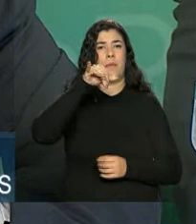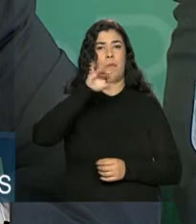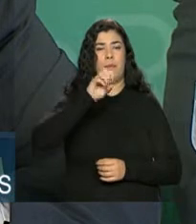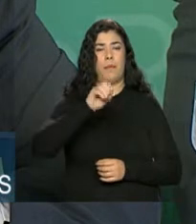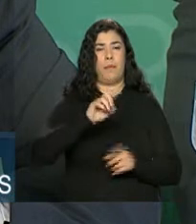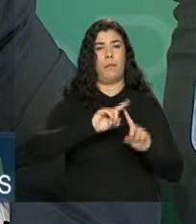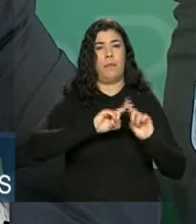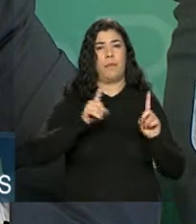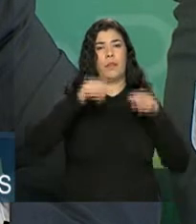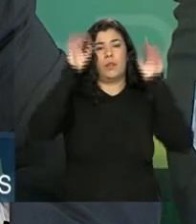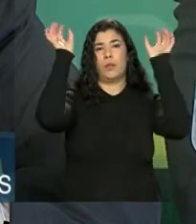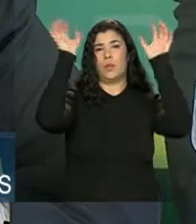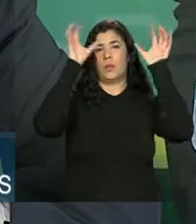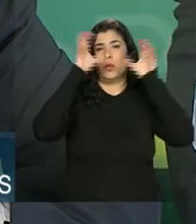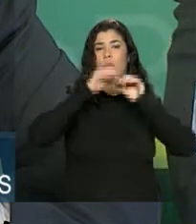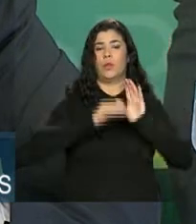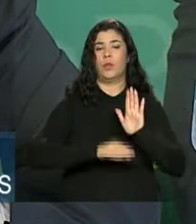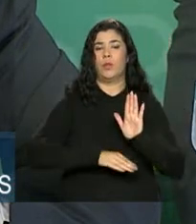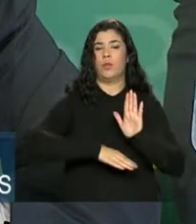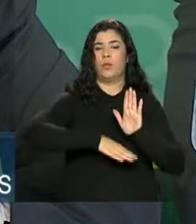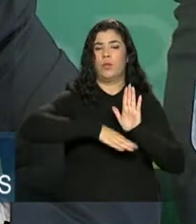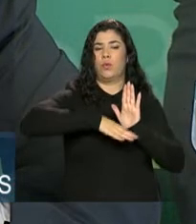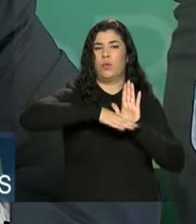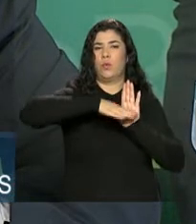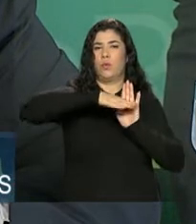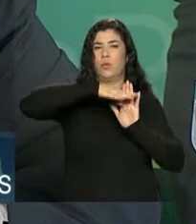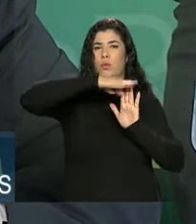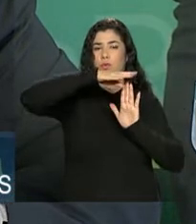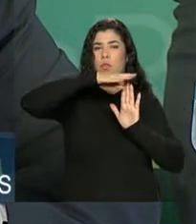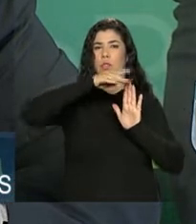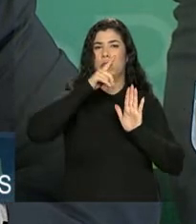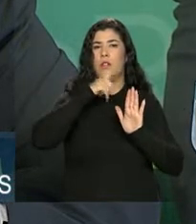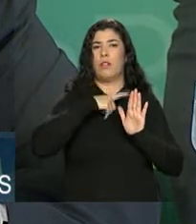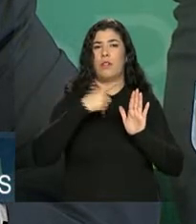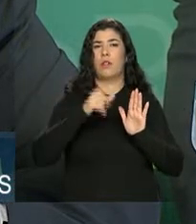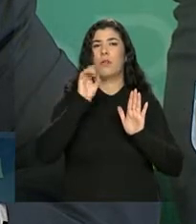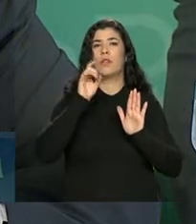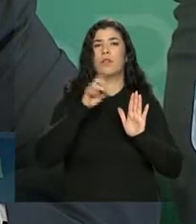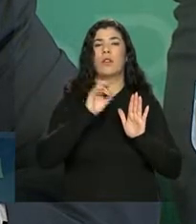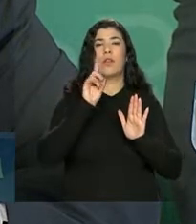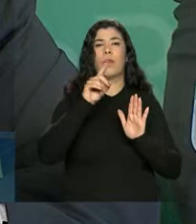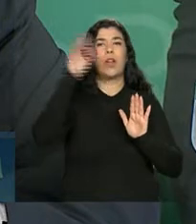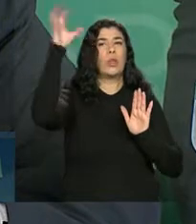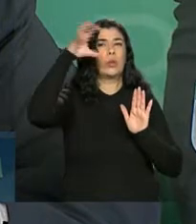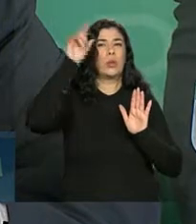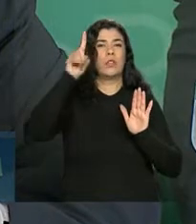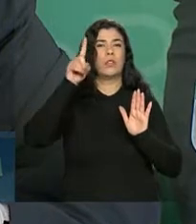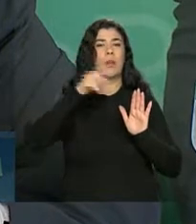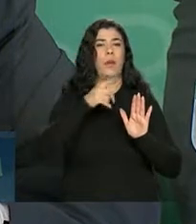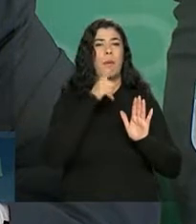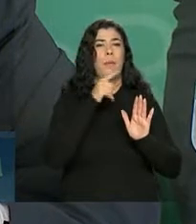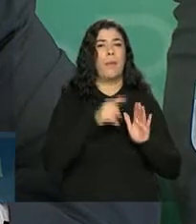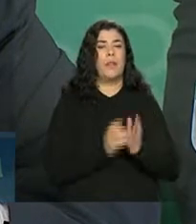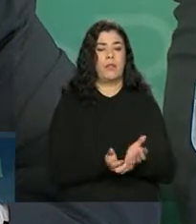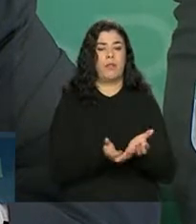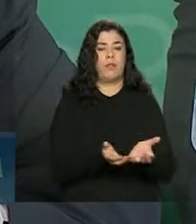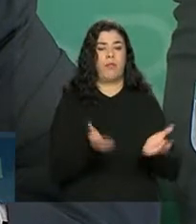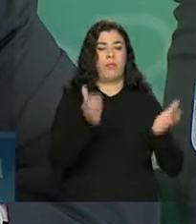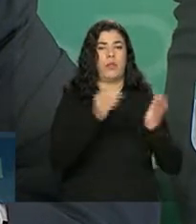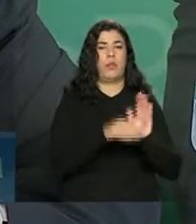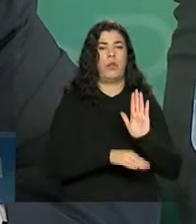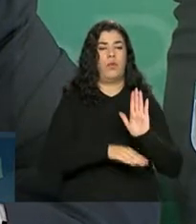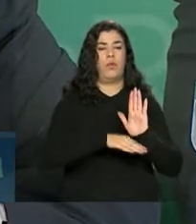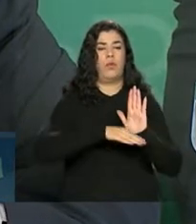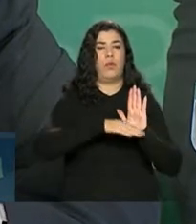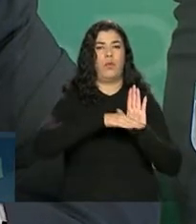porém a chuvas acumulação nos reservatórios não se trata de chuva acumulação nos reservatórios dos Estados do